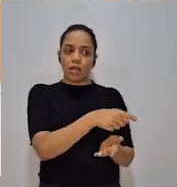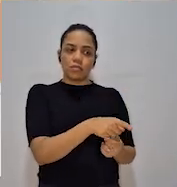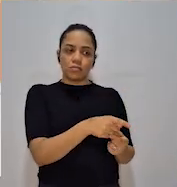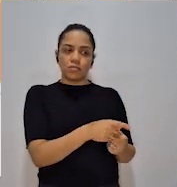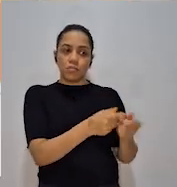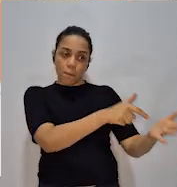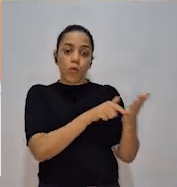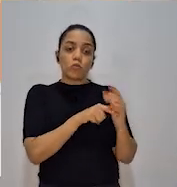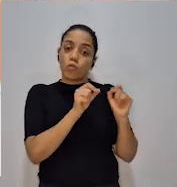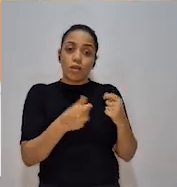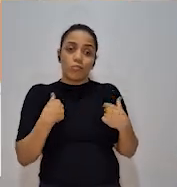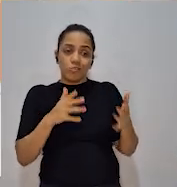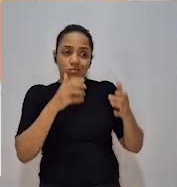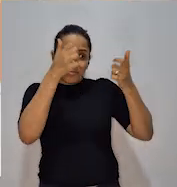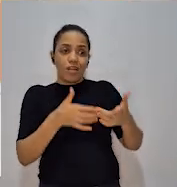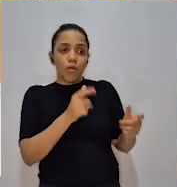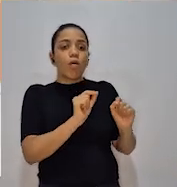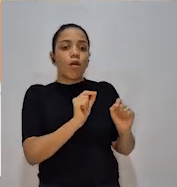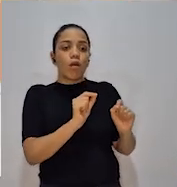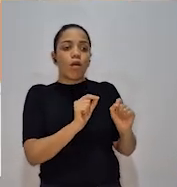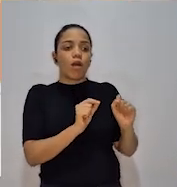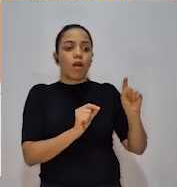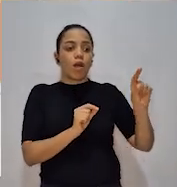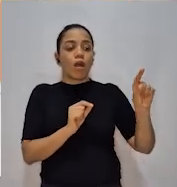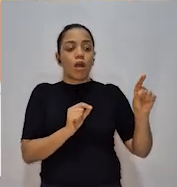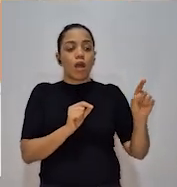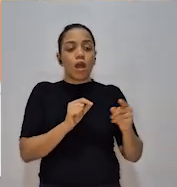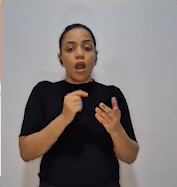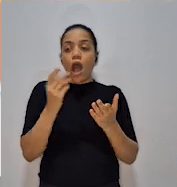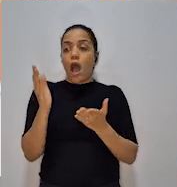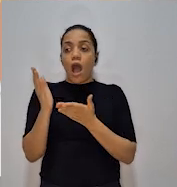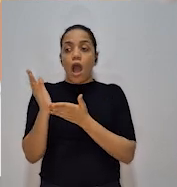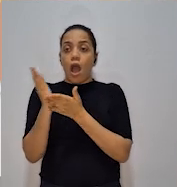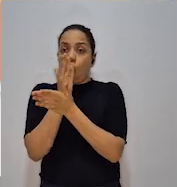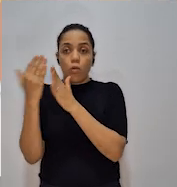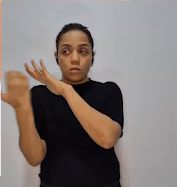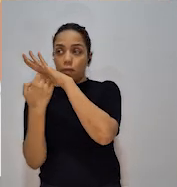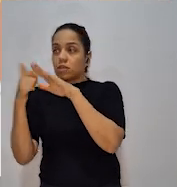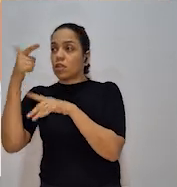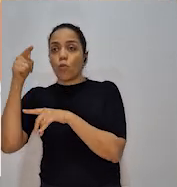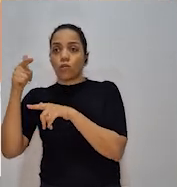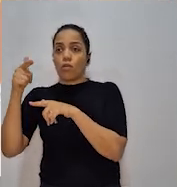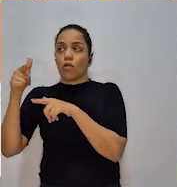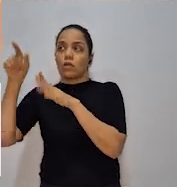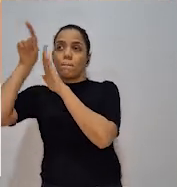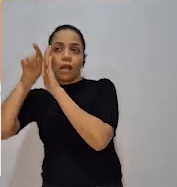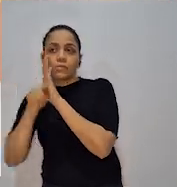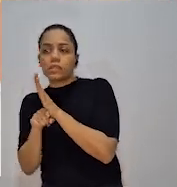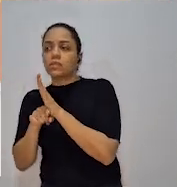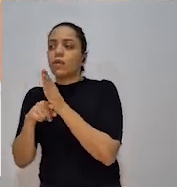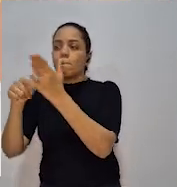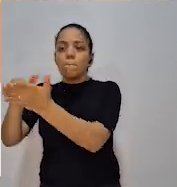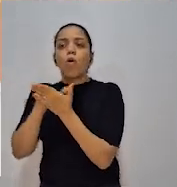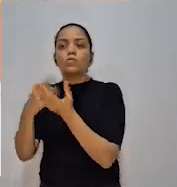políticas públicas, na ausência de dados públicos, as organizações, especialmente as que adoeceram, as pessoas precisam atuar. E de